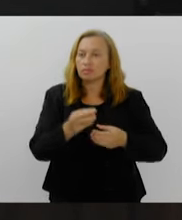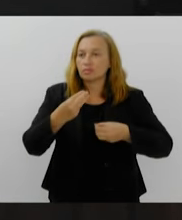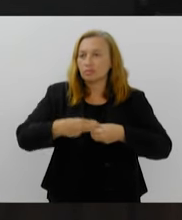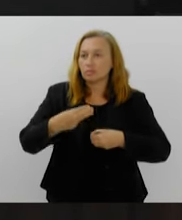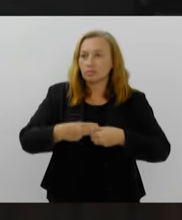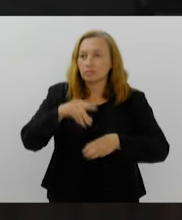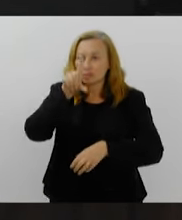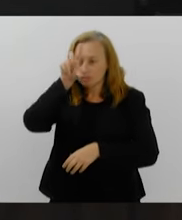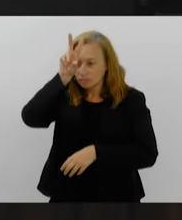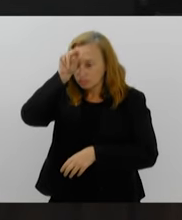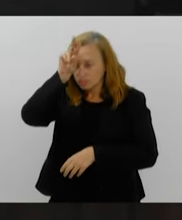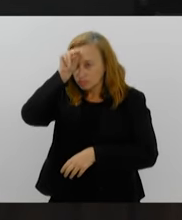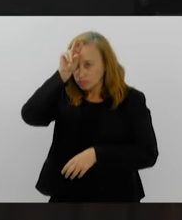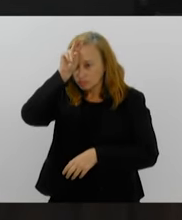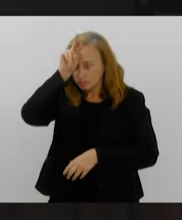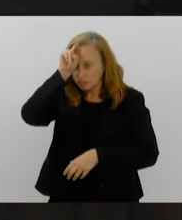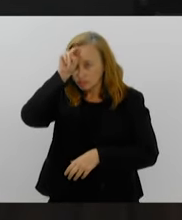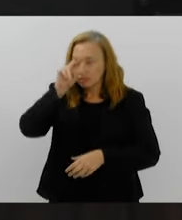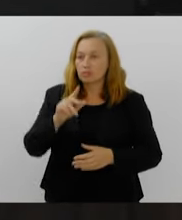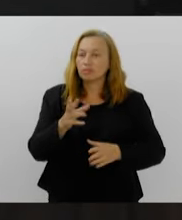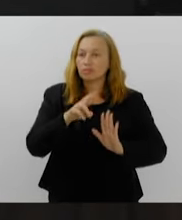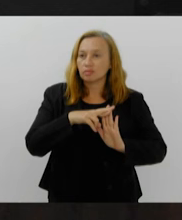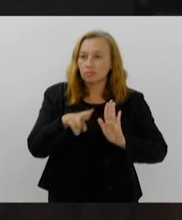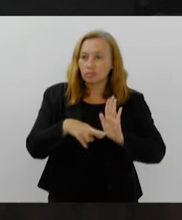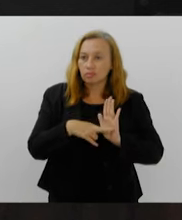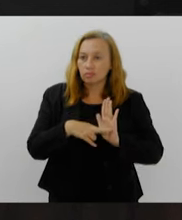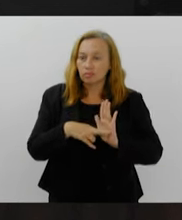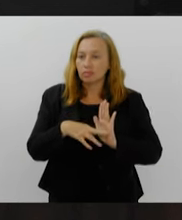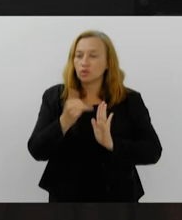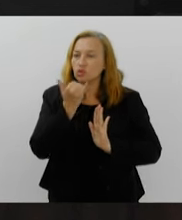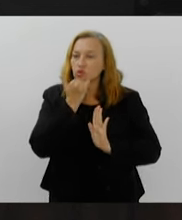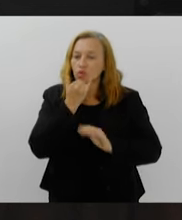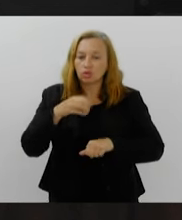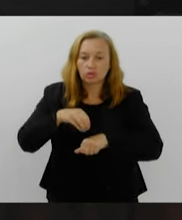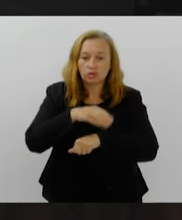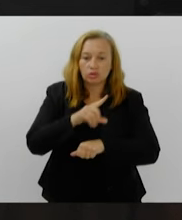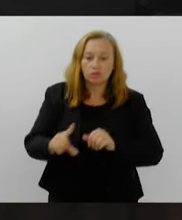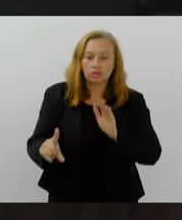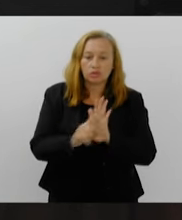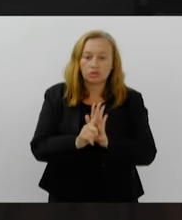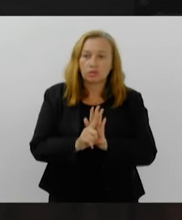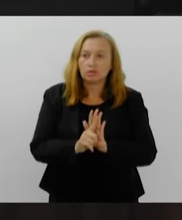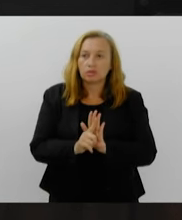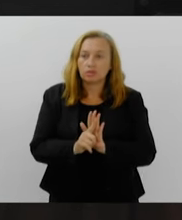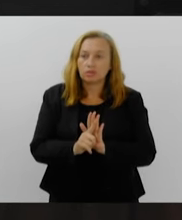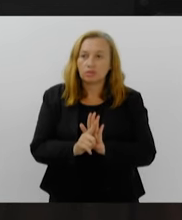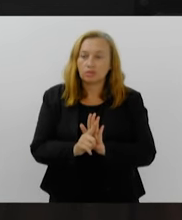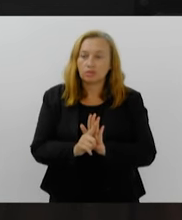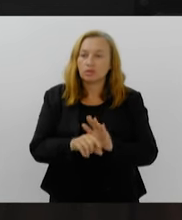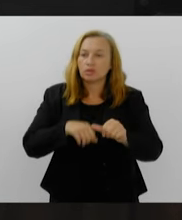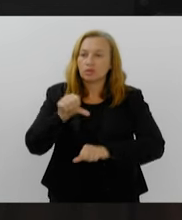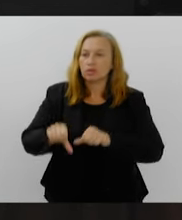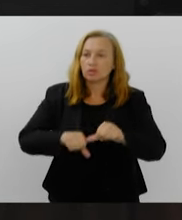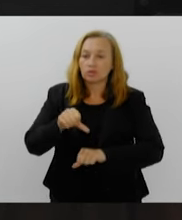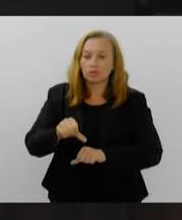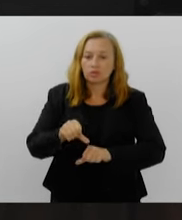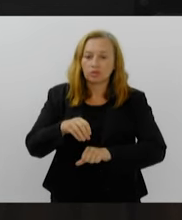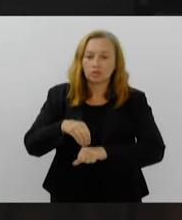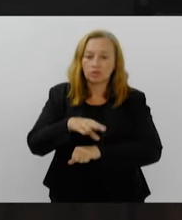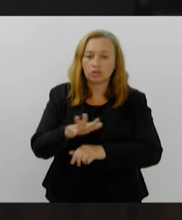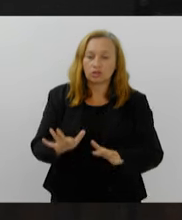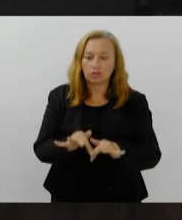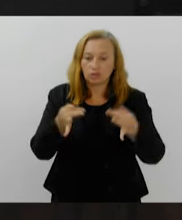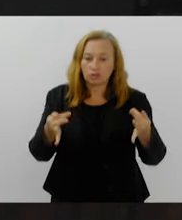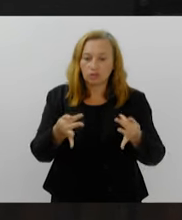Mesquita parecer da comissão de Norma perdão de indicações legislativas pela transformação indicação